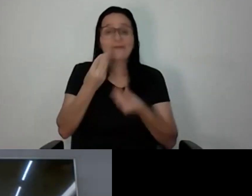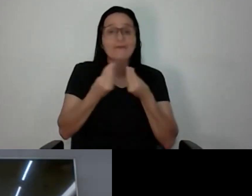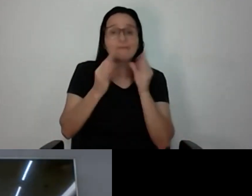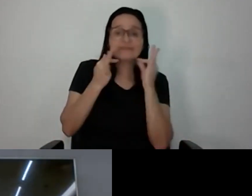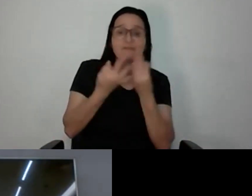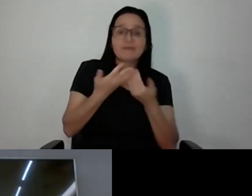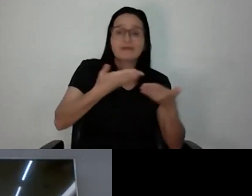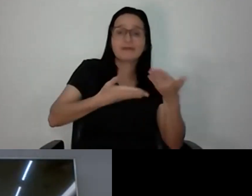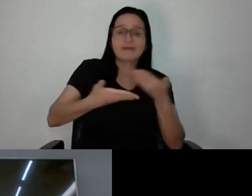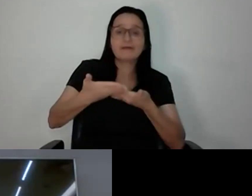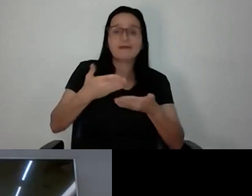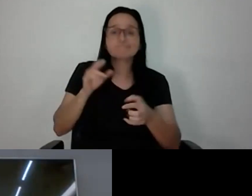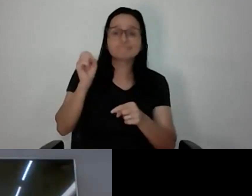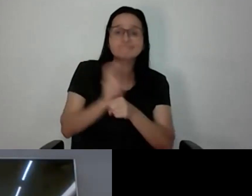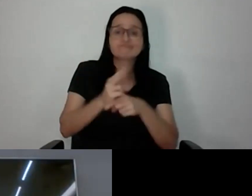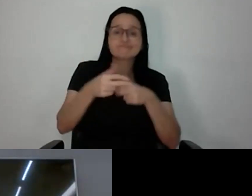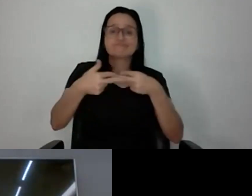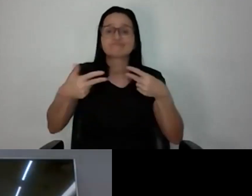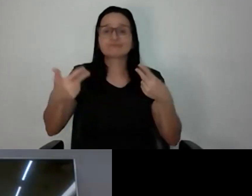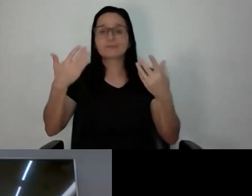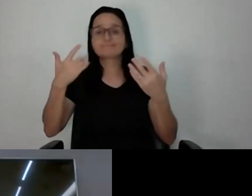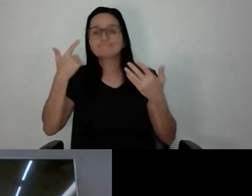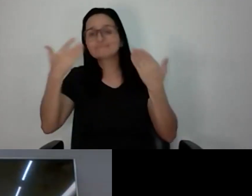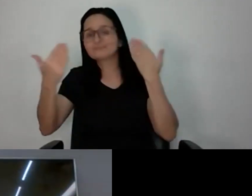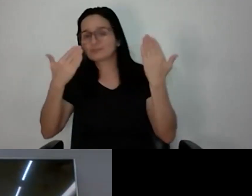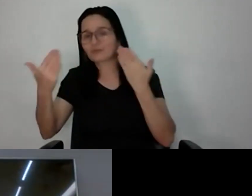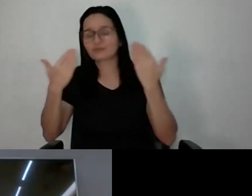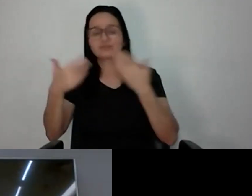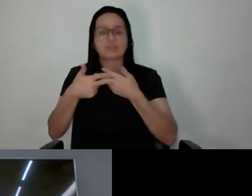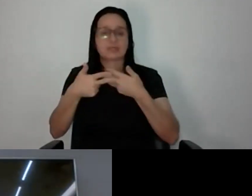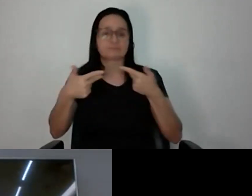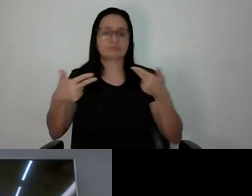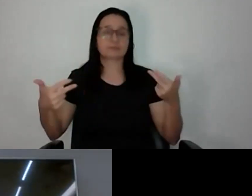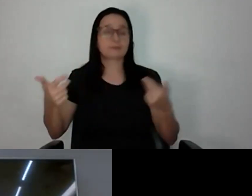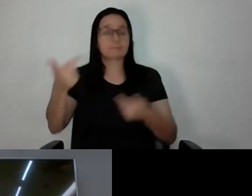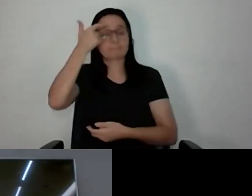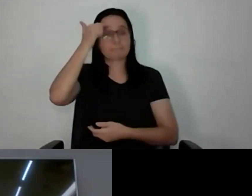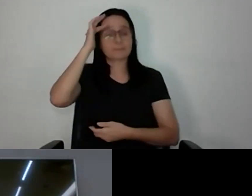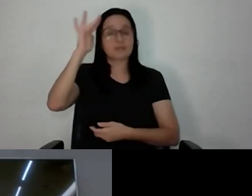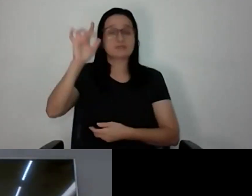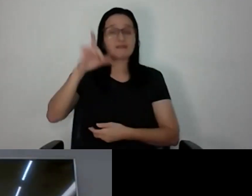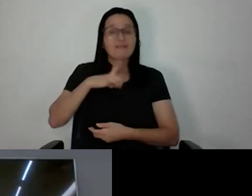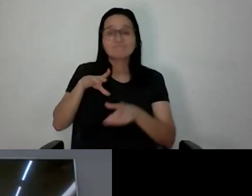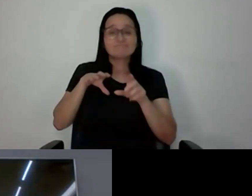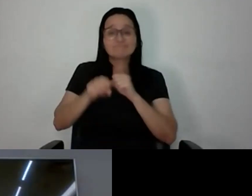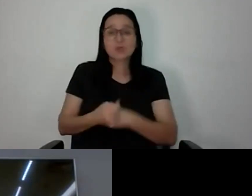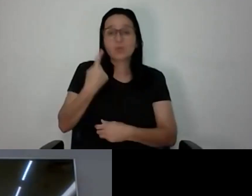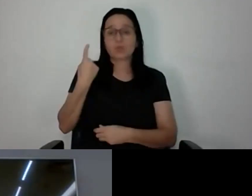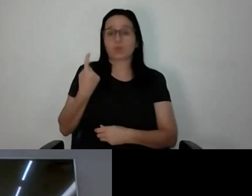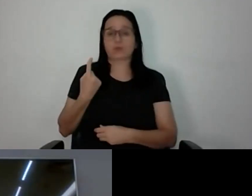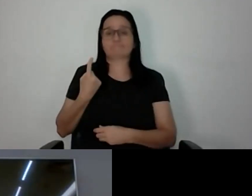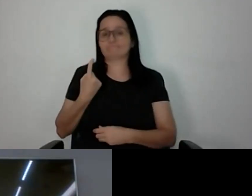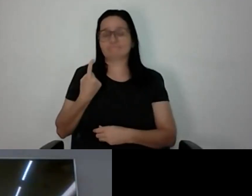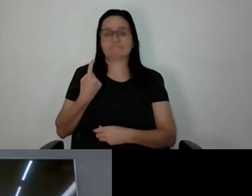né, qual ela está inserida, algo de psicologia. Então, assim, a gente tem que pensar que a nossa formação não é única e exclusivamente